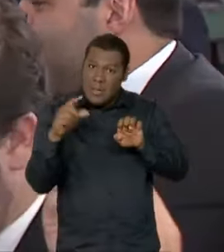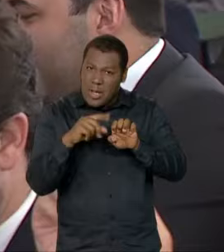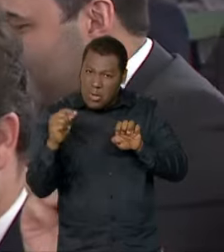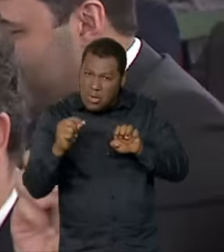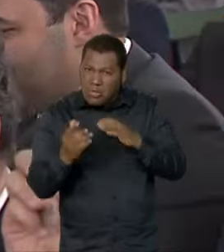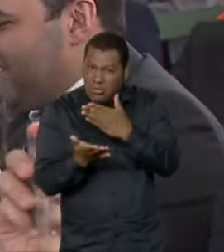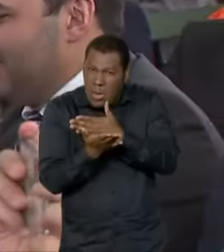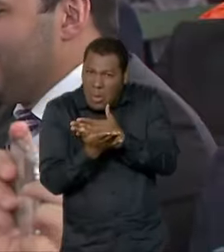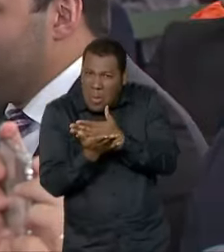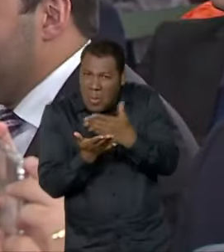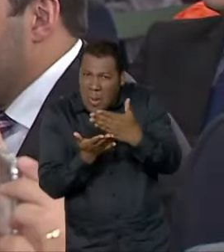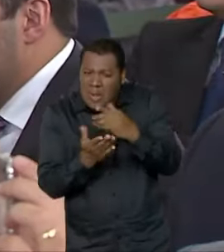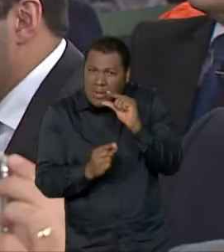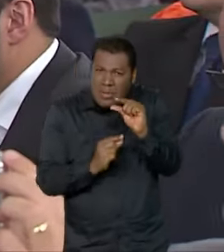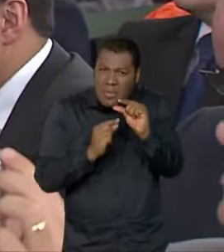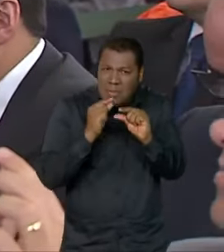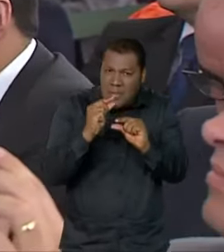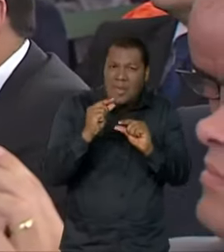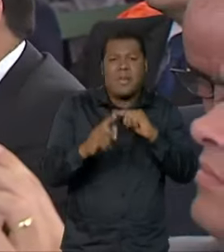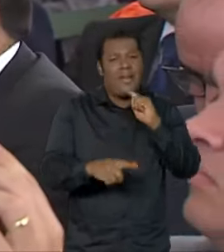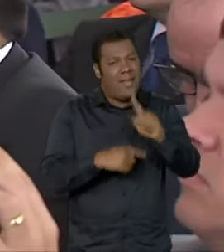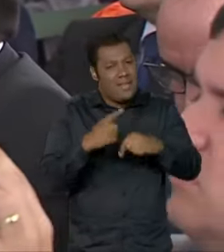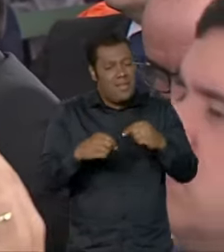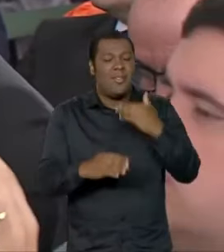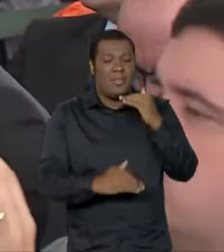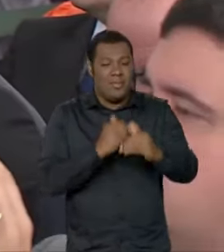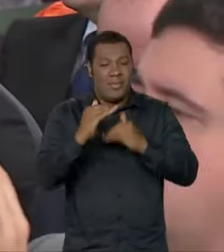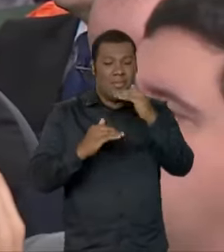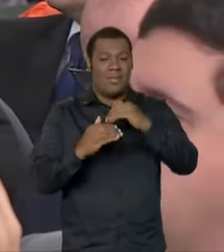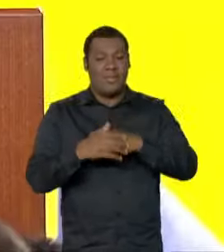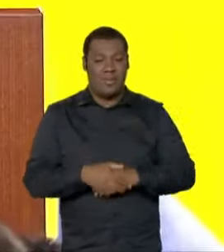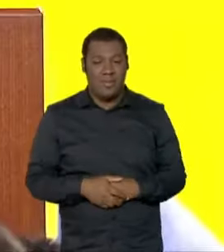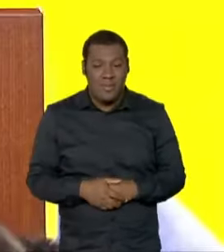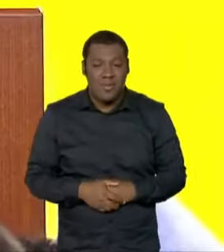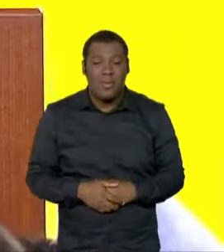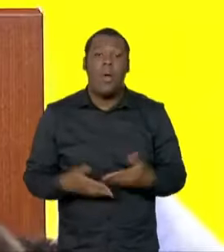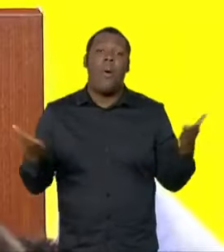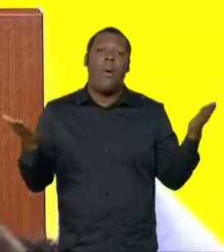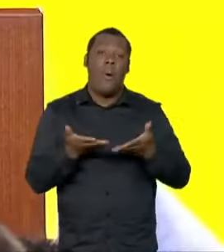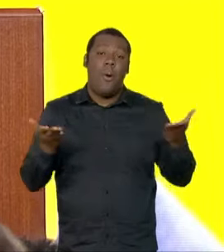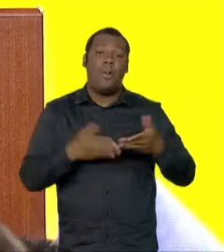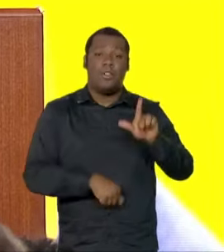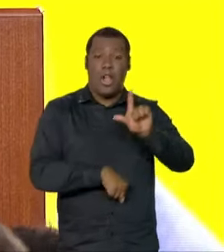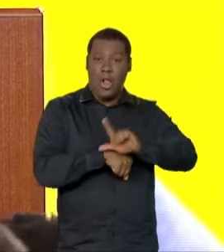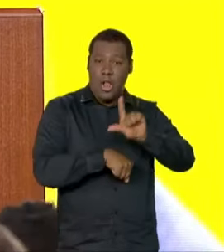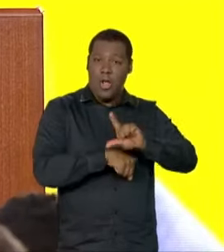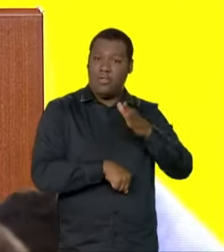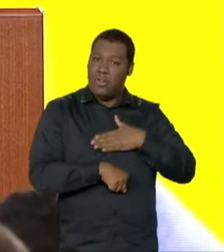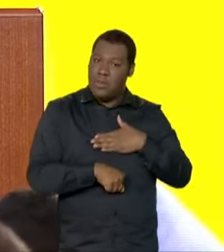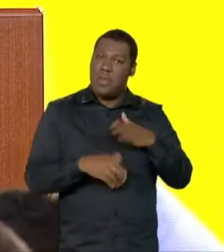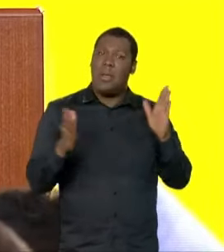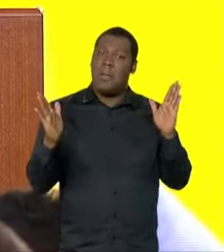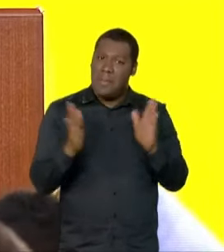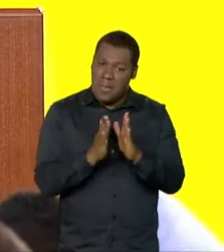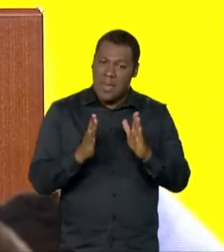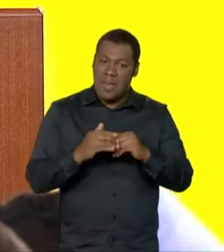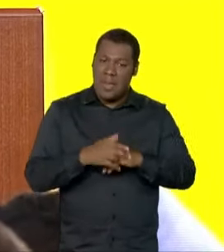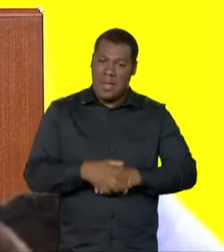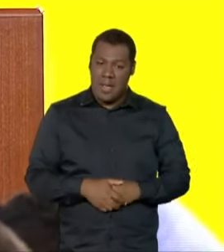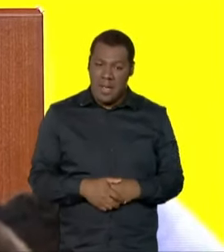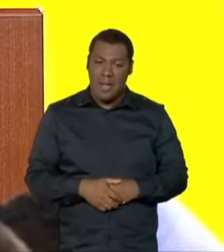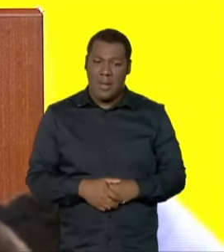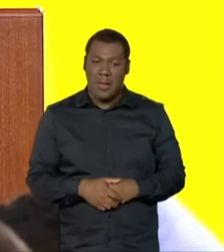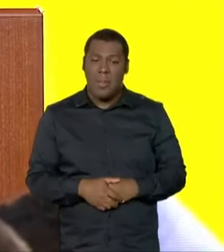vai aumentando. Hoje eu só vivo desse comérciozinho pequeno. E quem não fez, pode fazer.